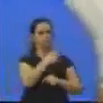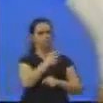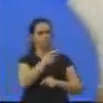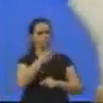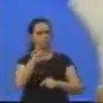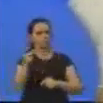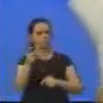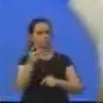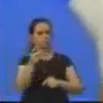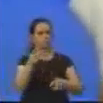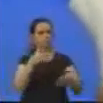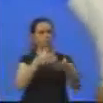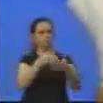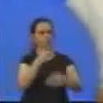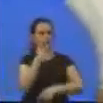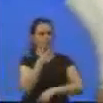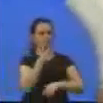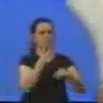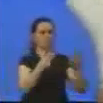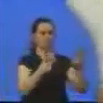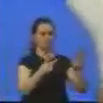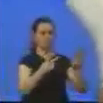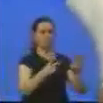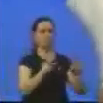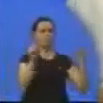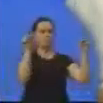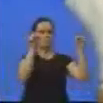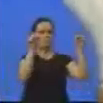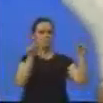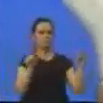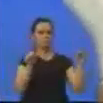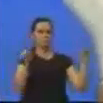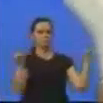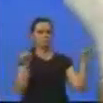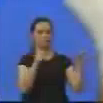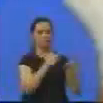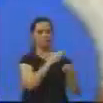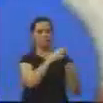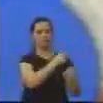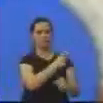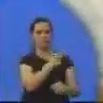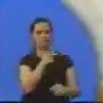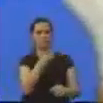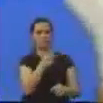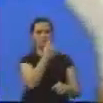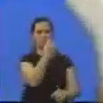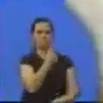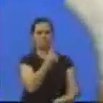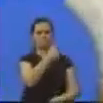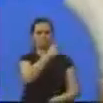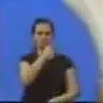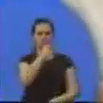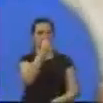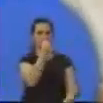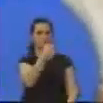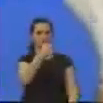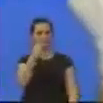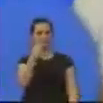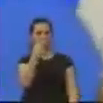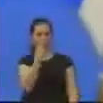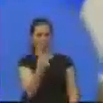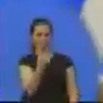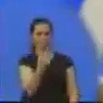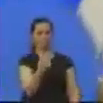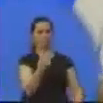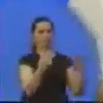B, intervalo aberto de menos infinito até menos meio. Alternativa C, intervalo aberto de menos meio